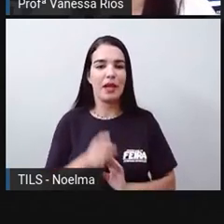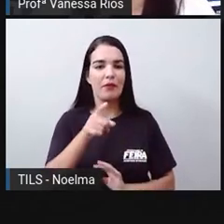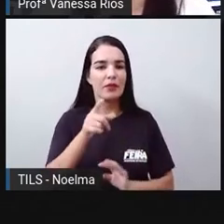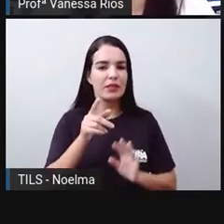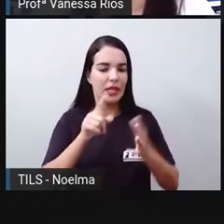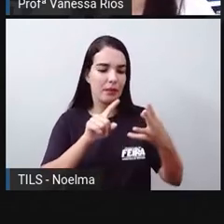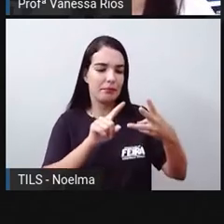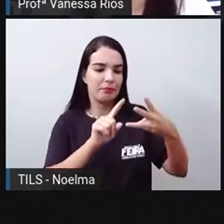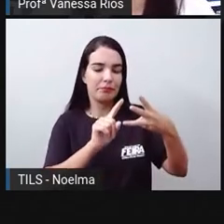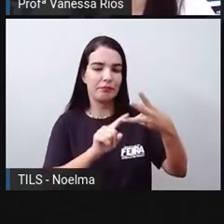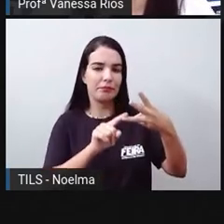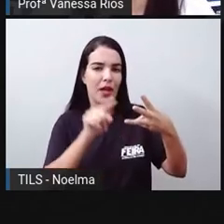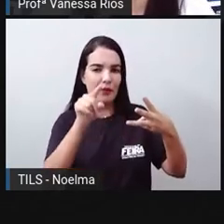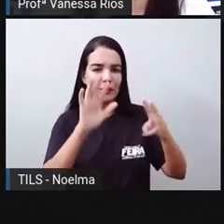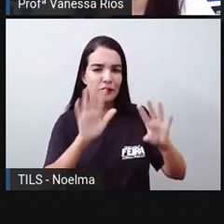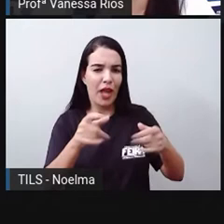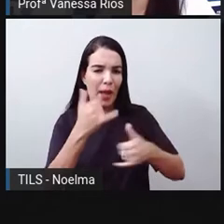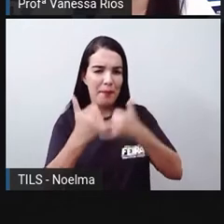de mímica?